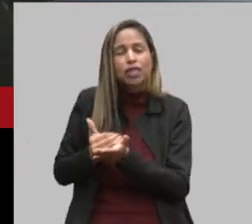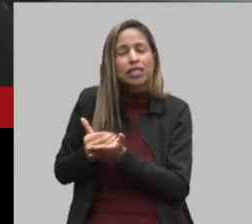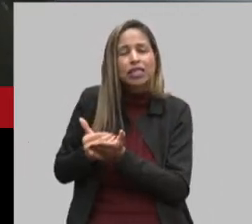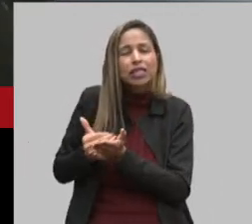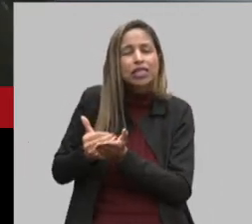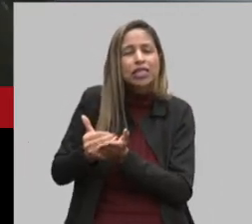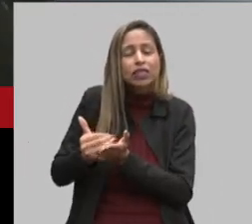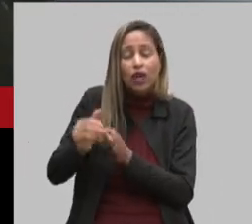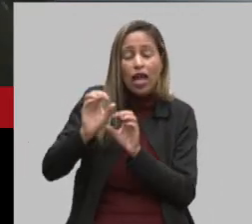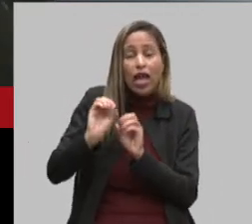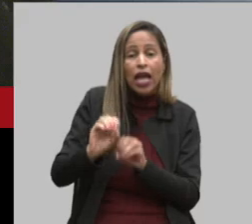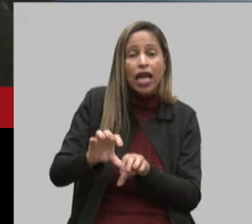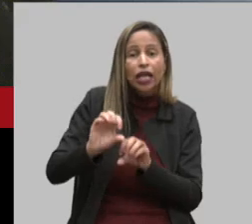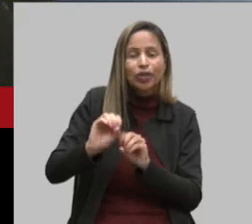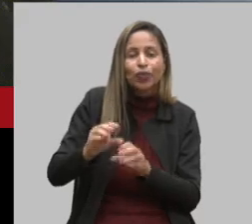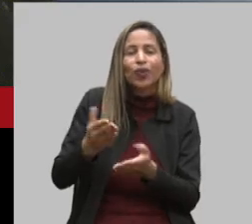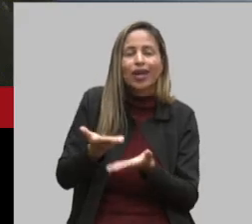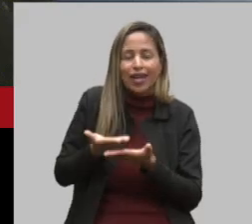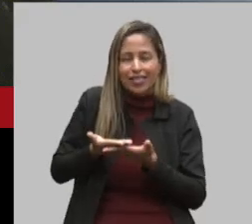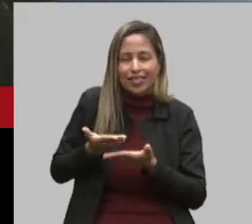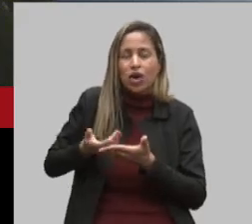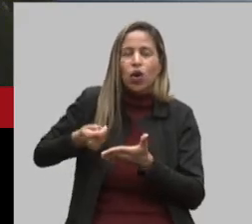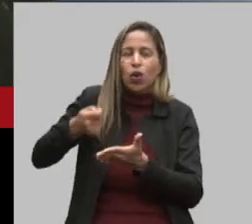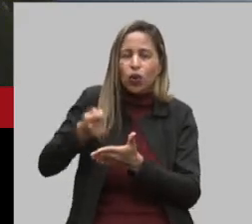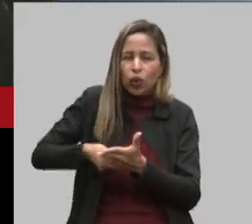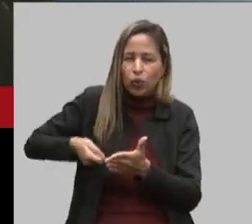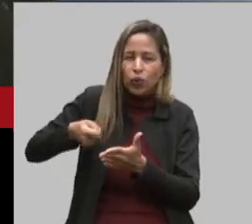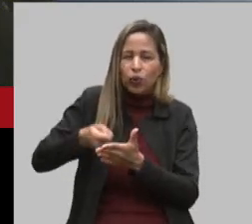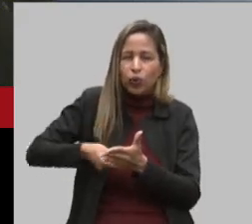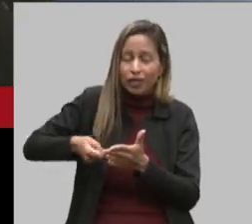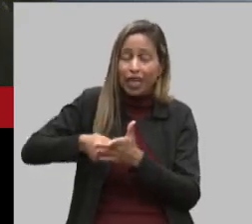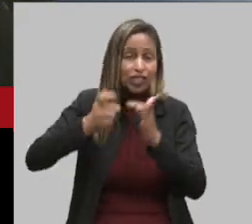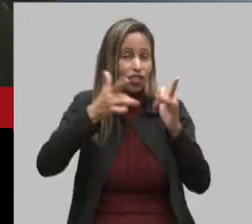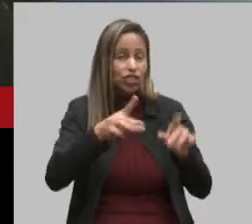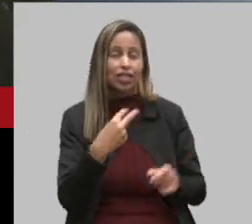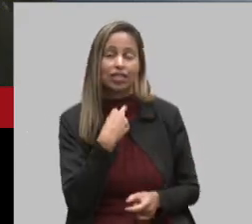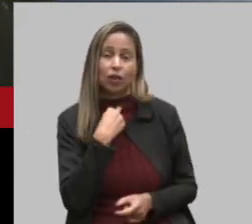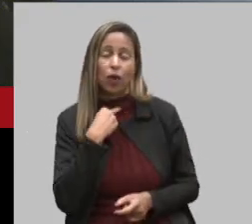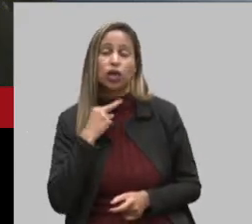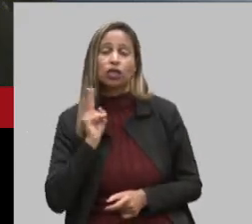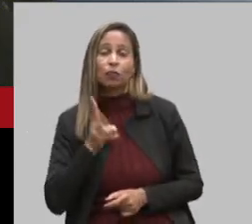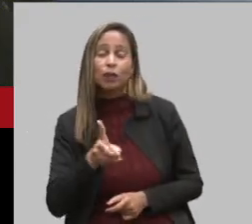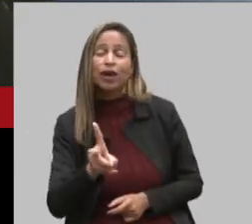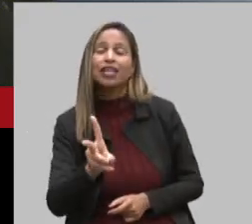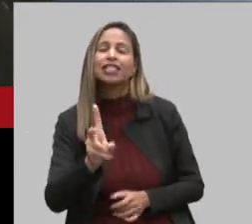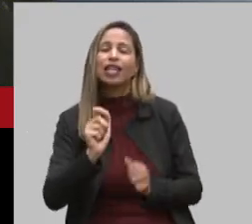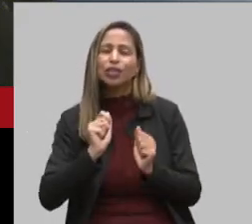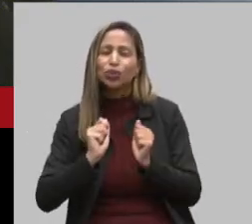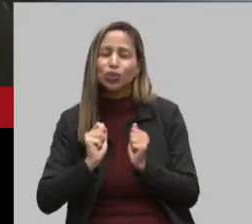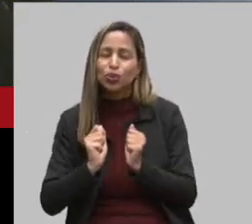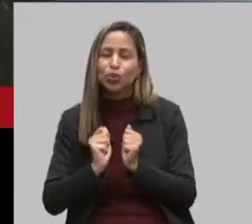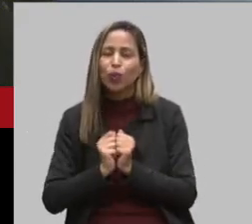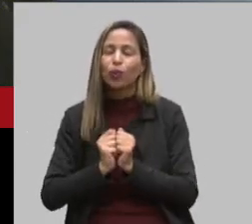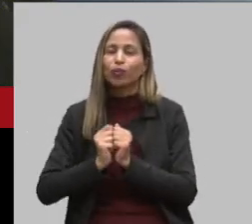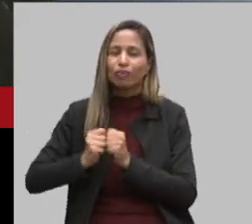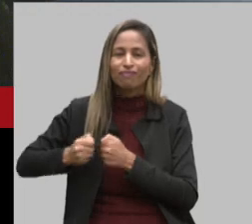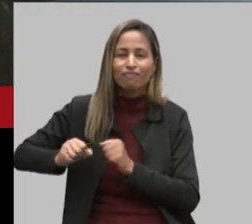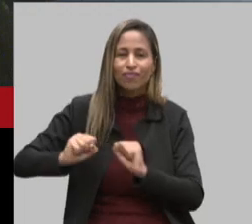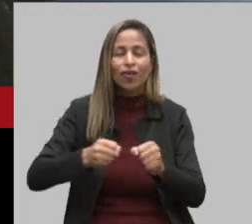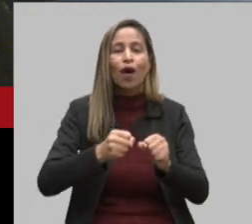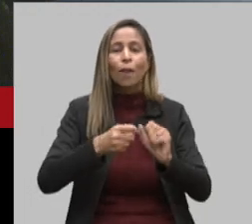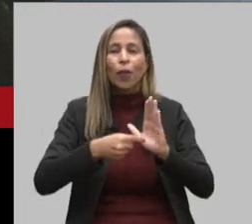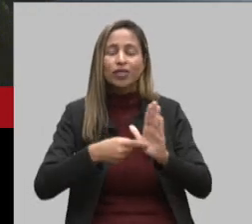educação então nós precisamos lutar nós não podemos desistir dessa luta nós temos que permanecer engajados e empenhados dedicando pra gente poder trazer essa